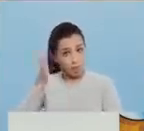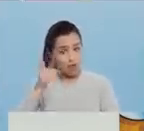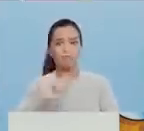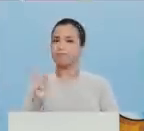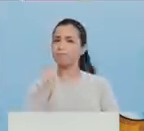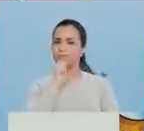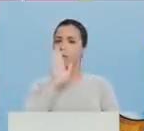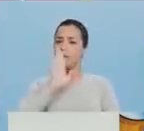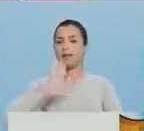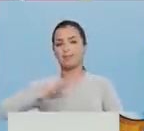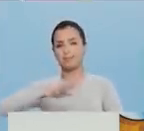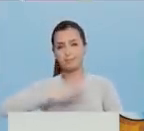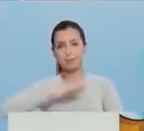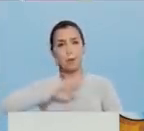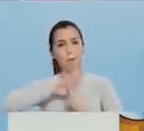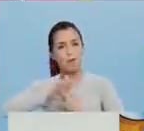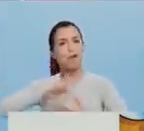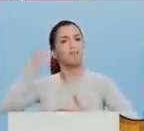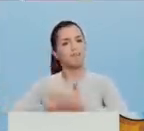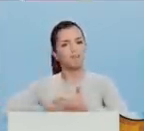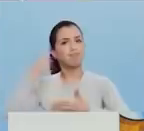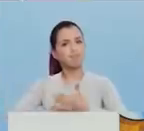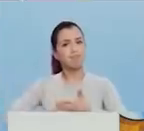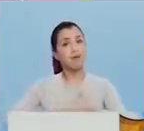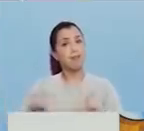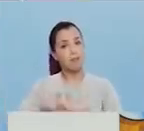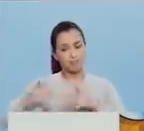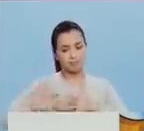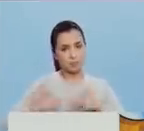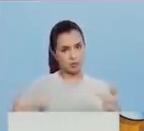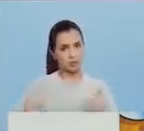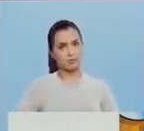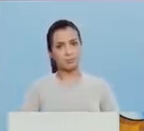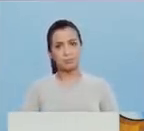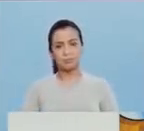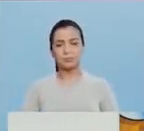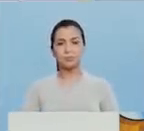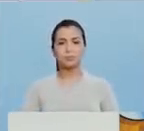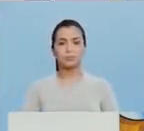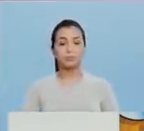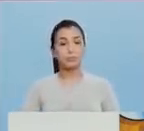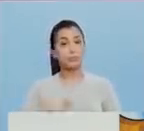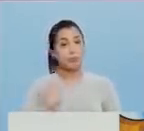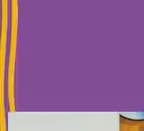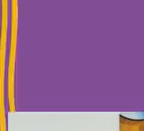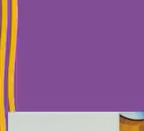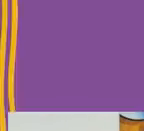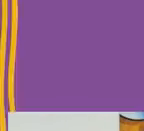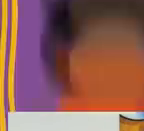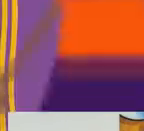cu. Esses dias eu estive em Cuba e nesse café com bolos eu vou te contar como anda a ilha mais bosta do